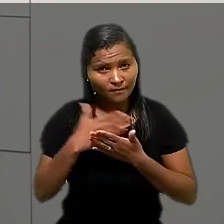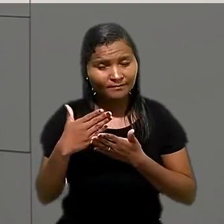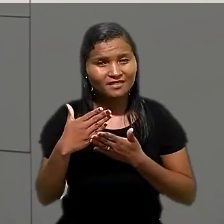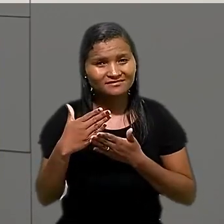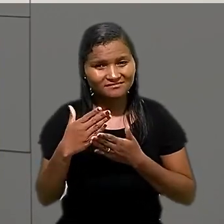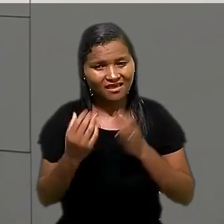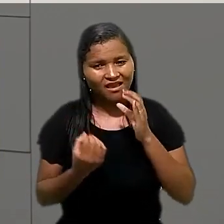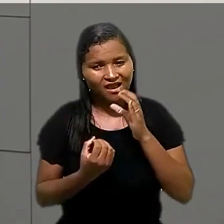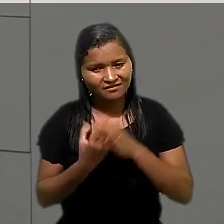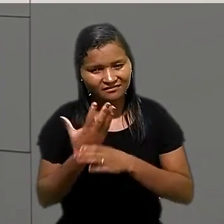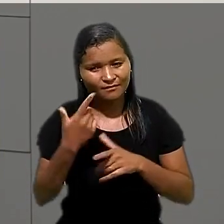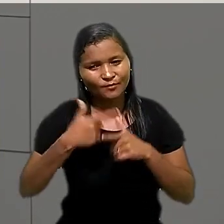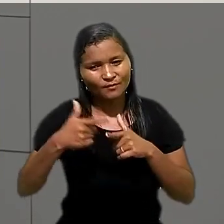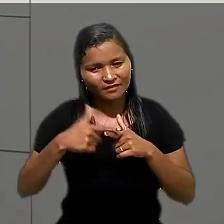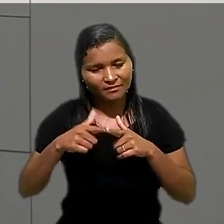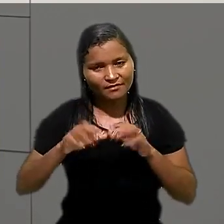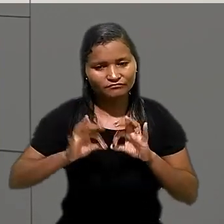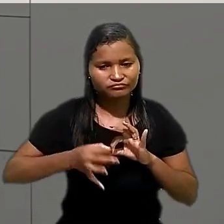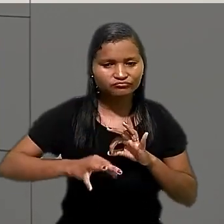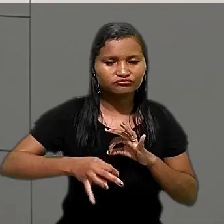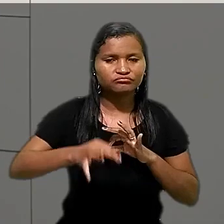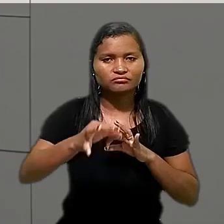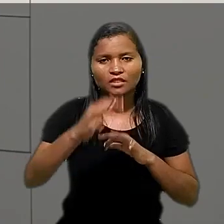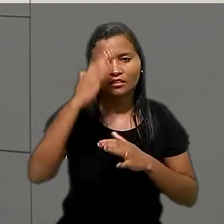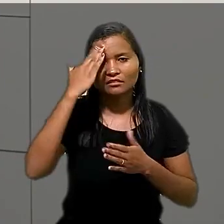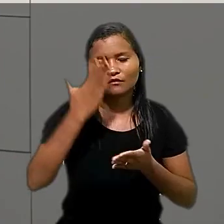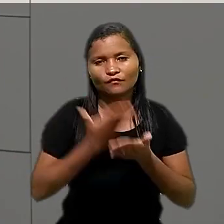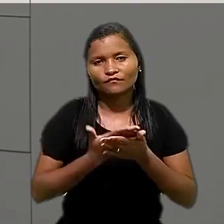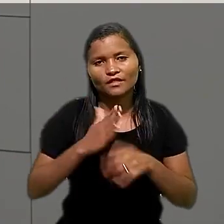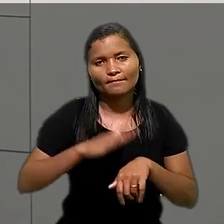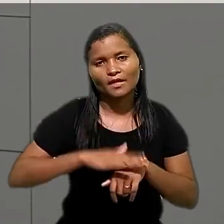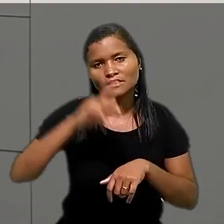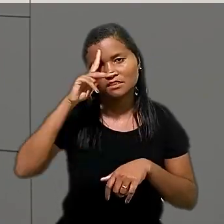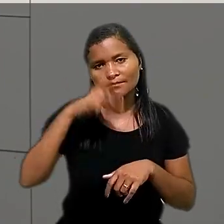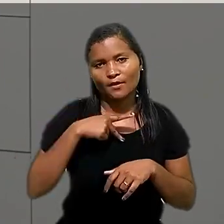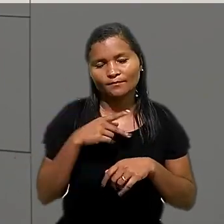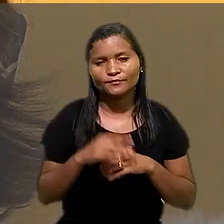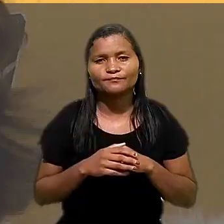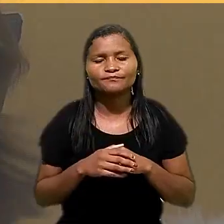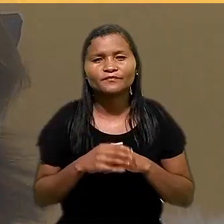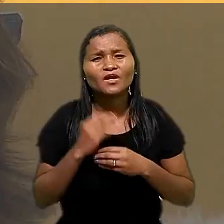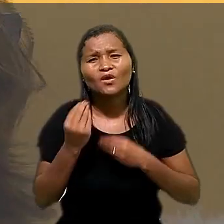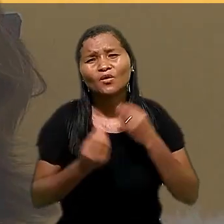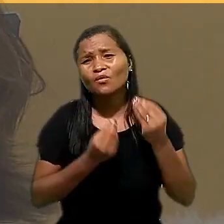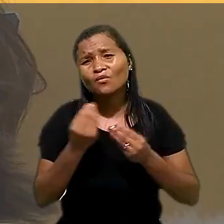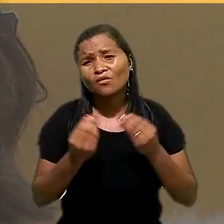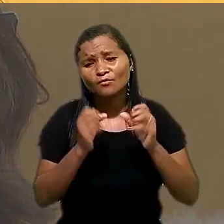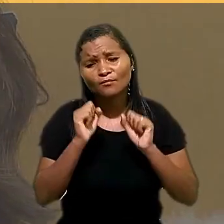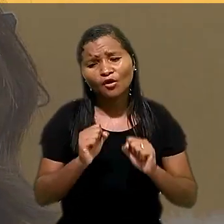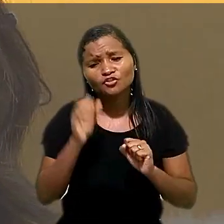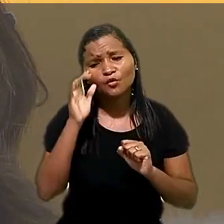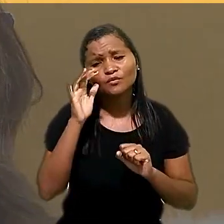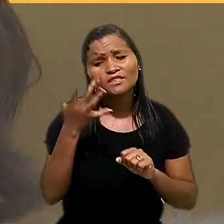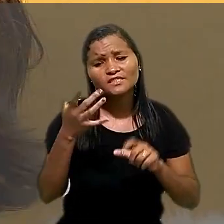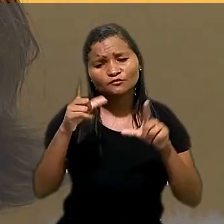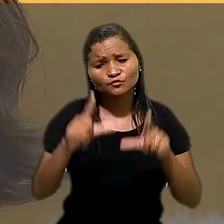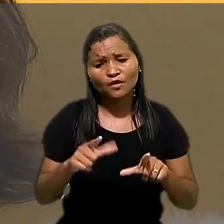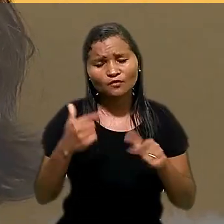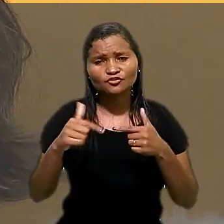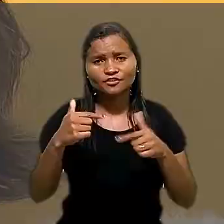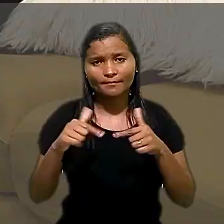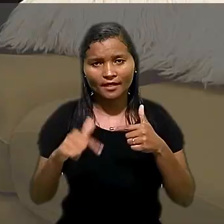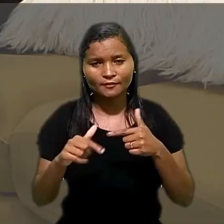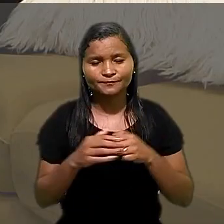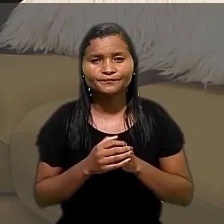efeitos de longo prazo na pessoa ao ponto ela não confiar mais em si mesma como guest lighting pode ocorrer no ambiente